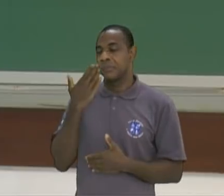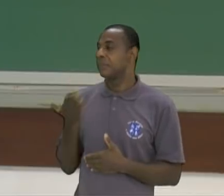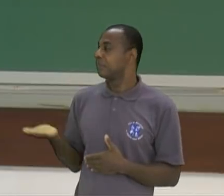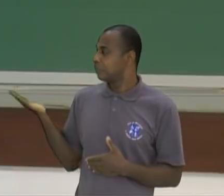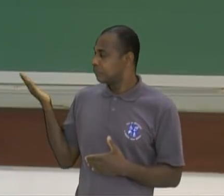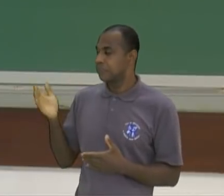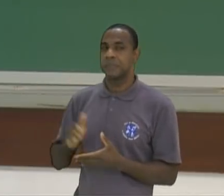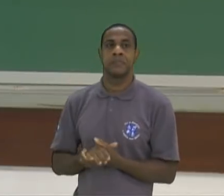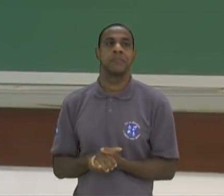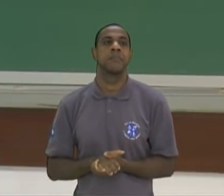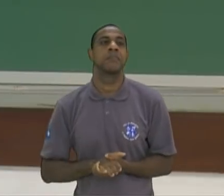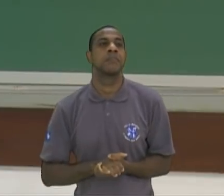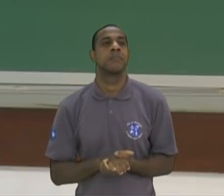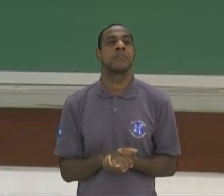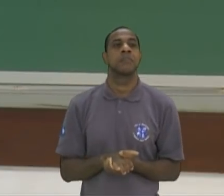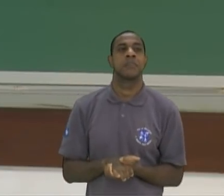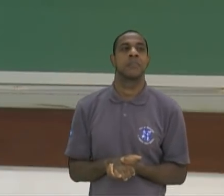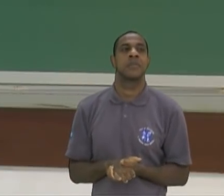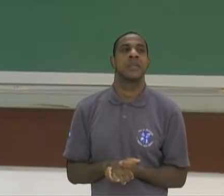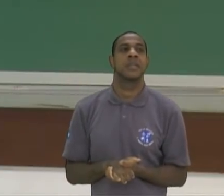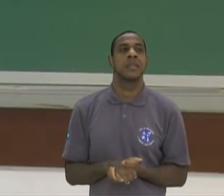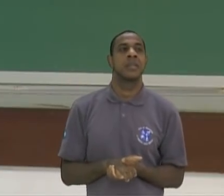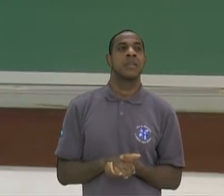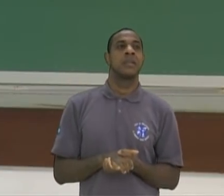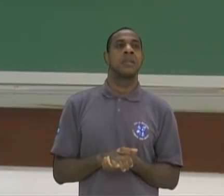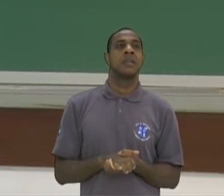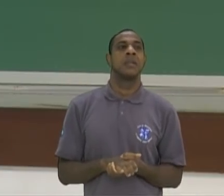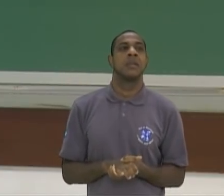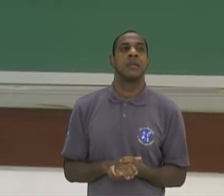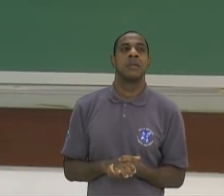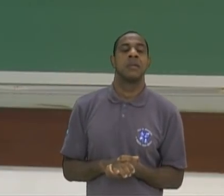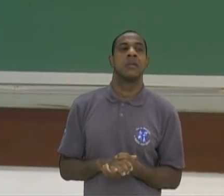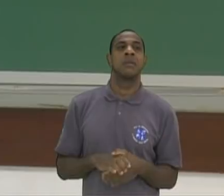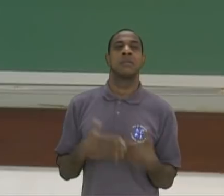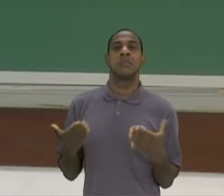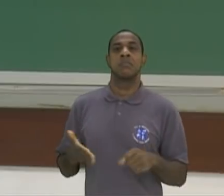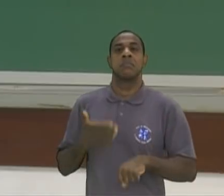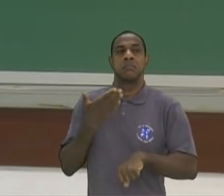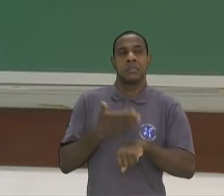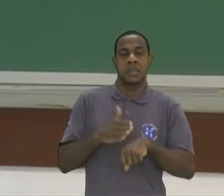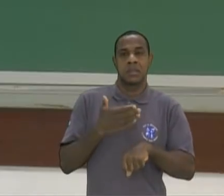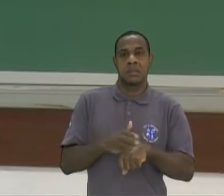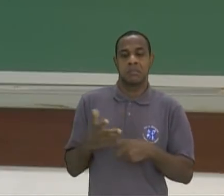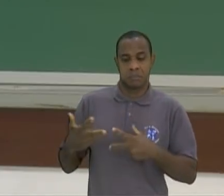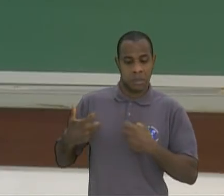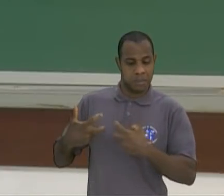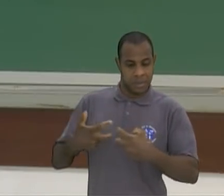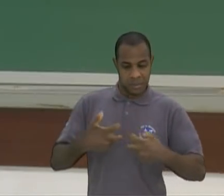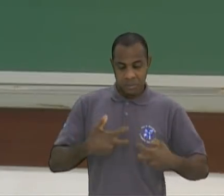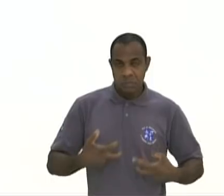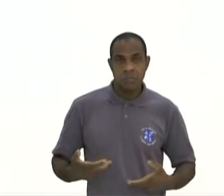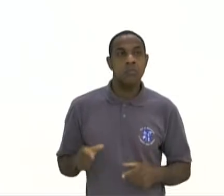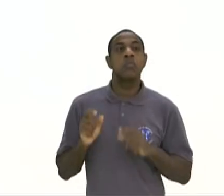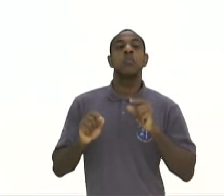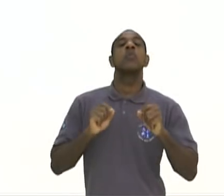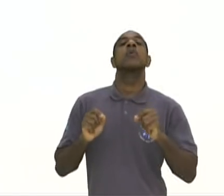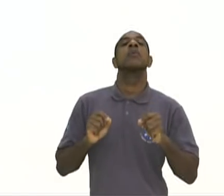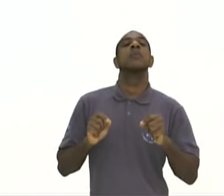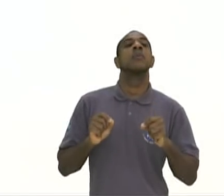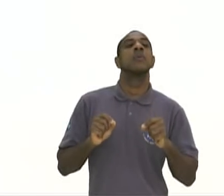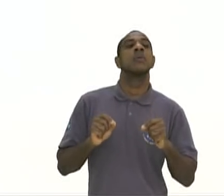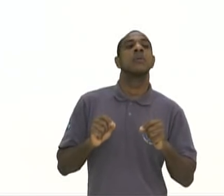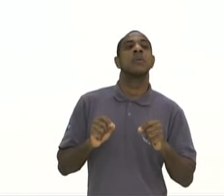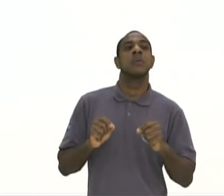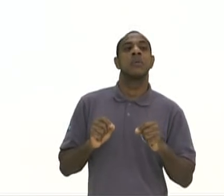da antiginástica. Então, com a antiginástica, o praticante terá a percepção para descobrir músculos que